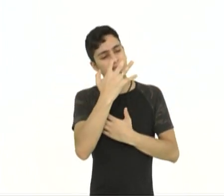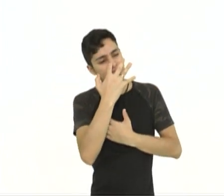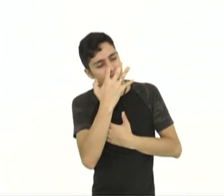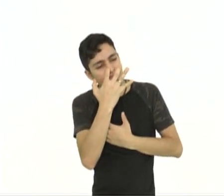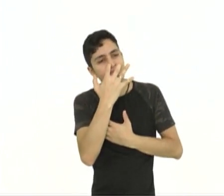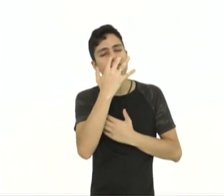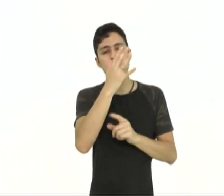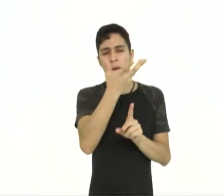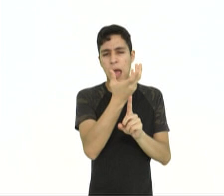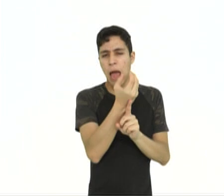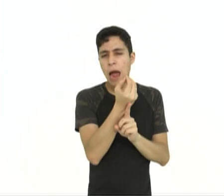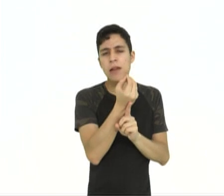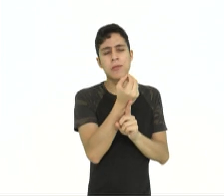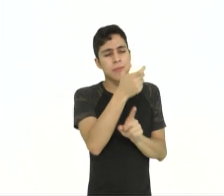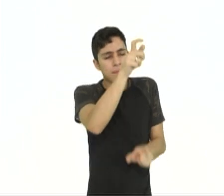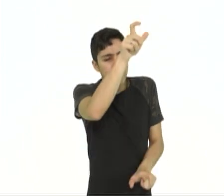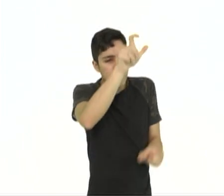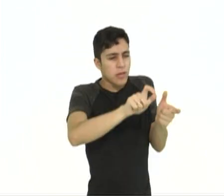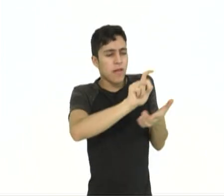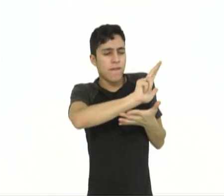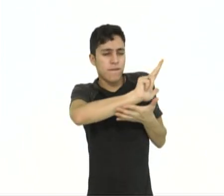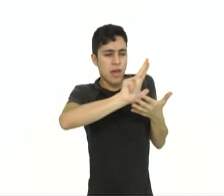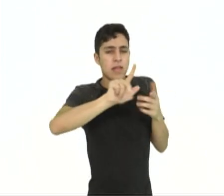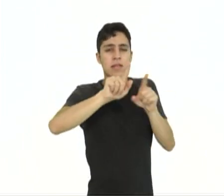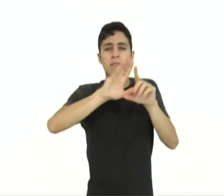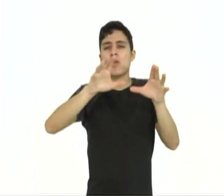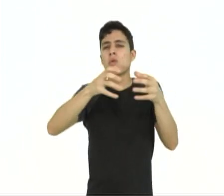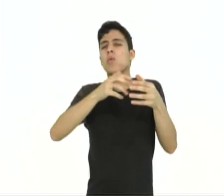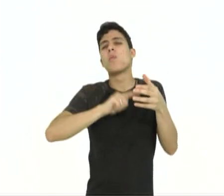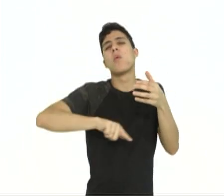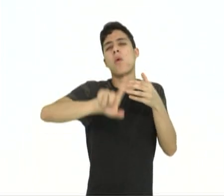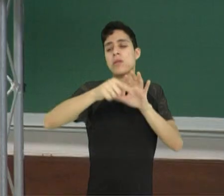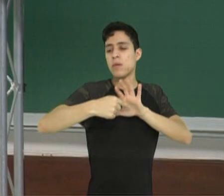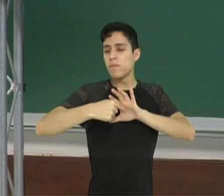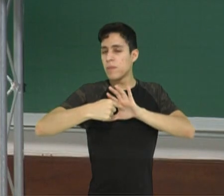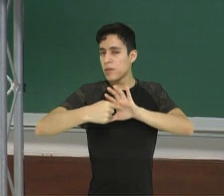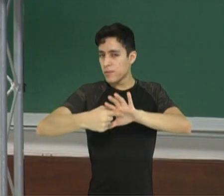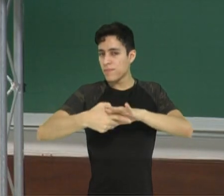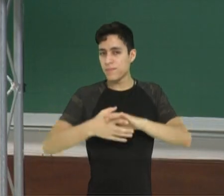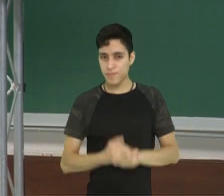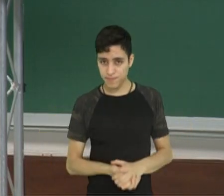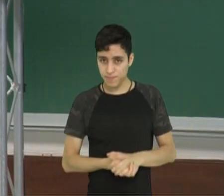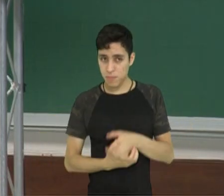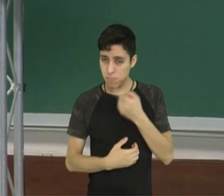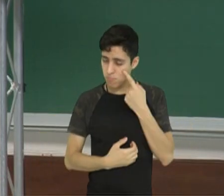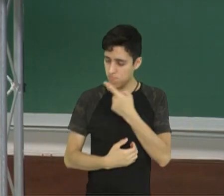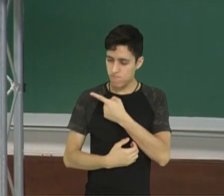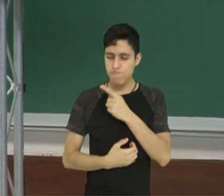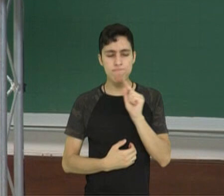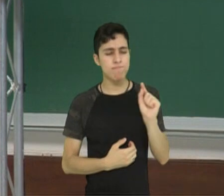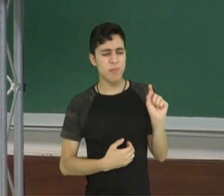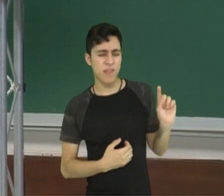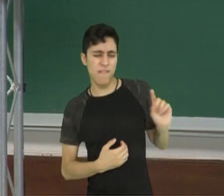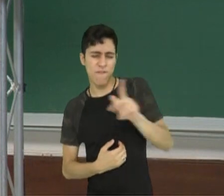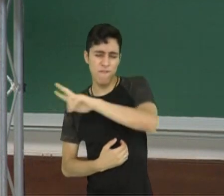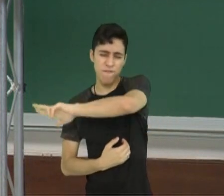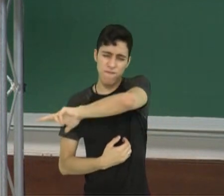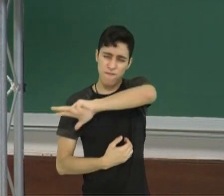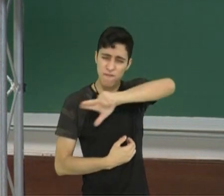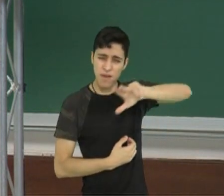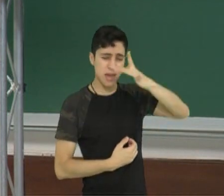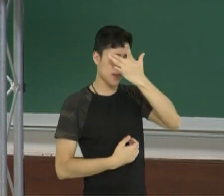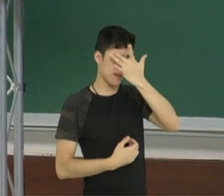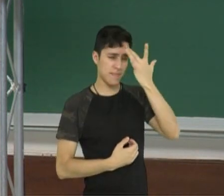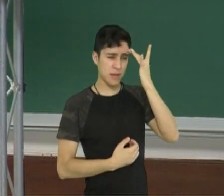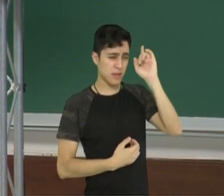Duchamp, Paulo Brusque, Eduardo Sury e do grupo Desvio Coletivo. Né? Então a gente viu a obra de vários artistas, né, do